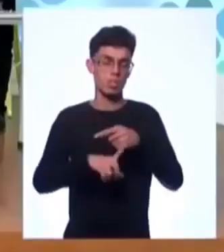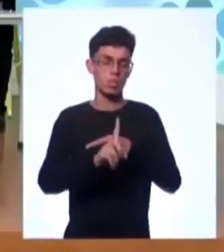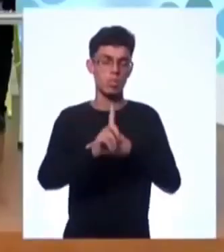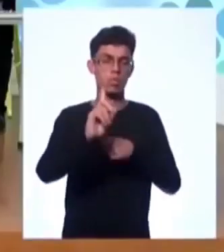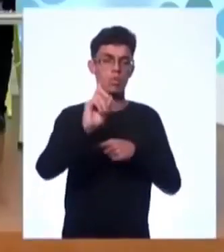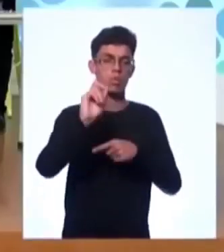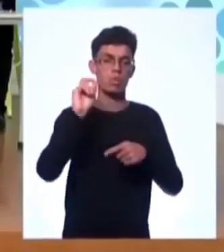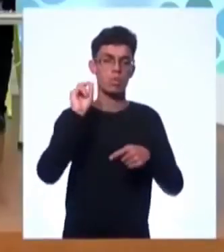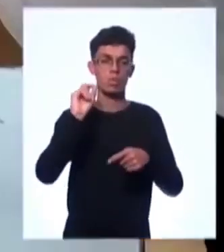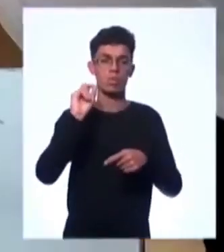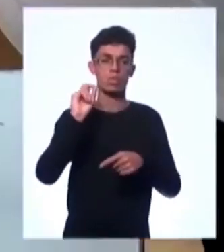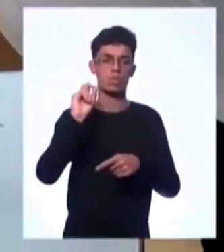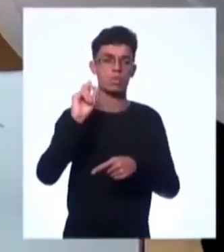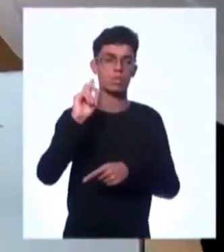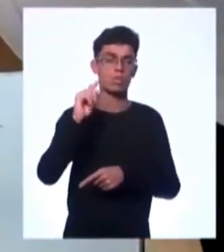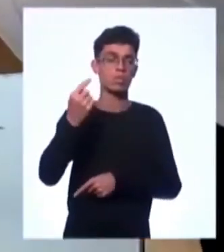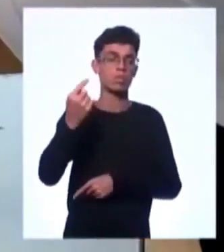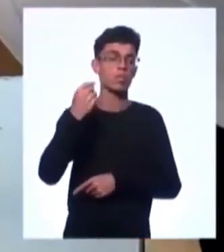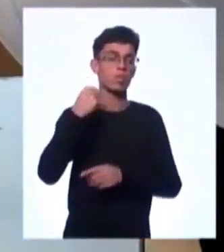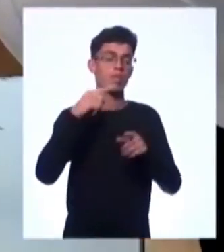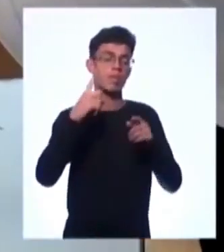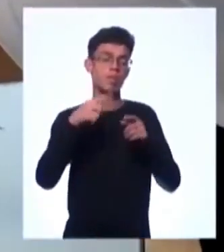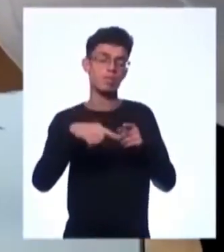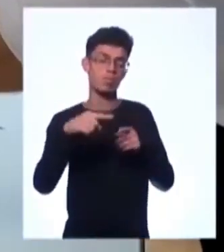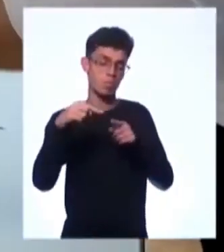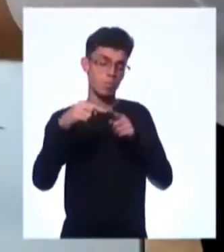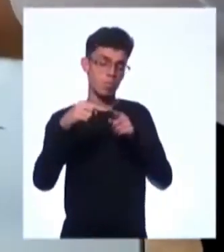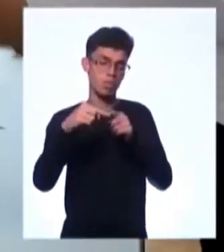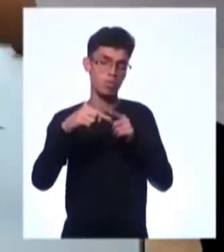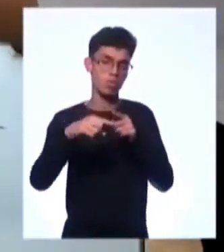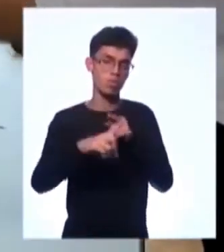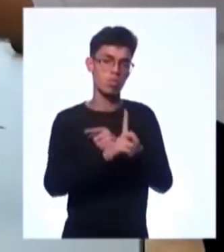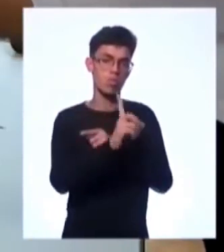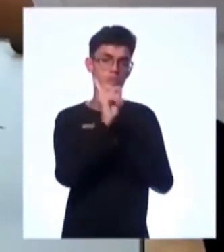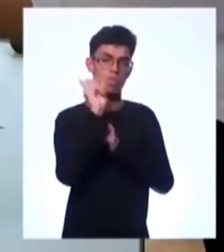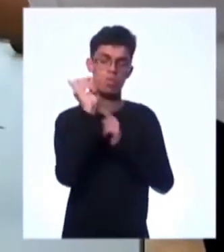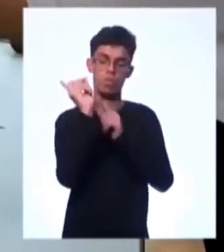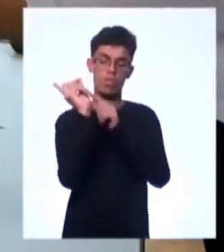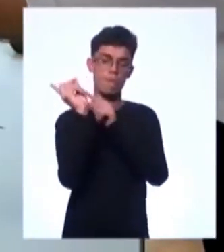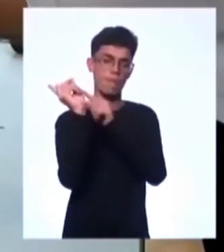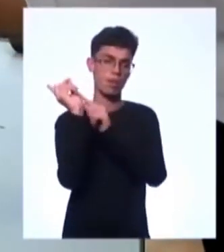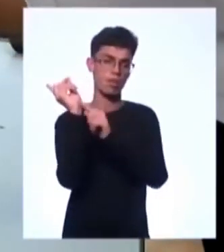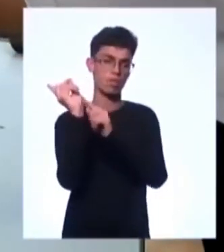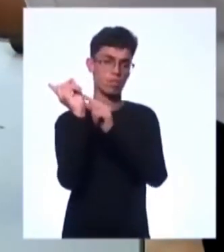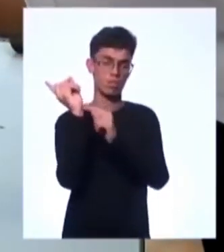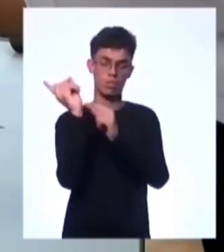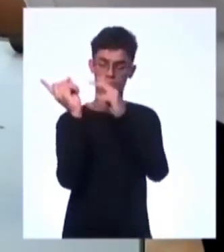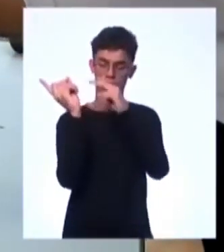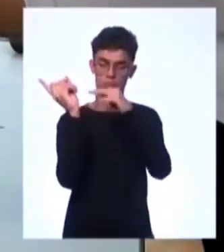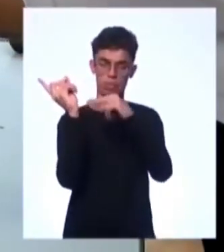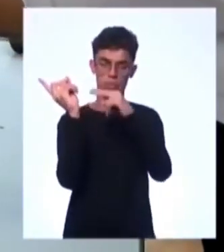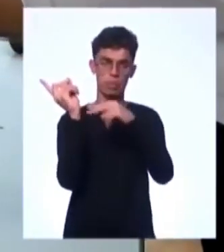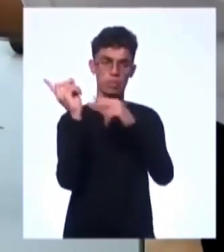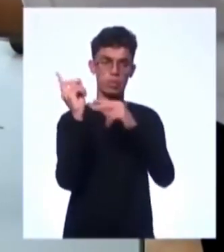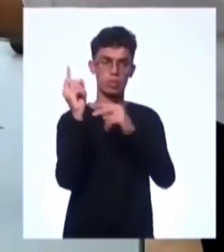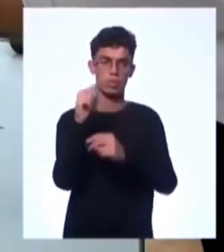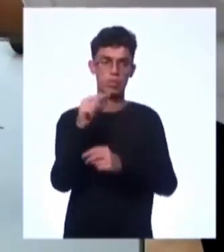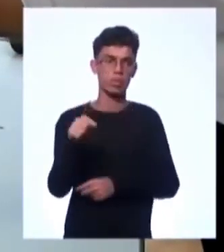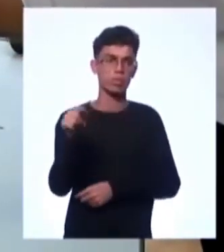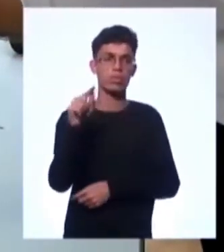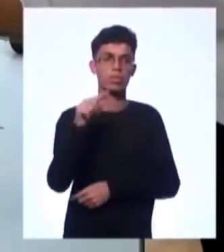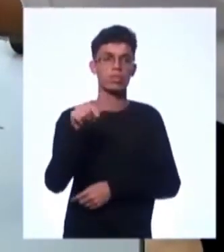você veria a parte de trás da flecha, não veria a parte de trás da flecha? Vendo a parte de trás da flecha, você veria aí uma bolinha com